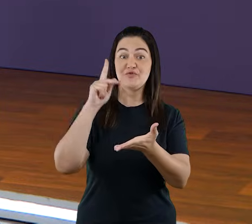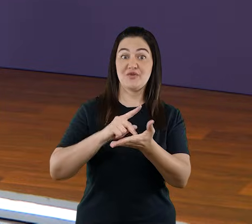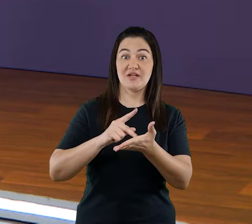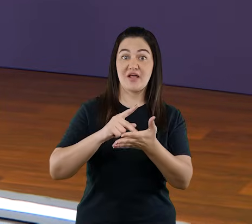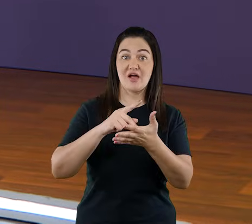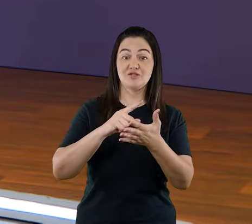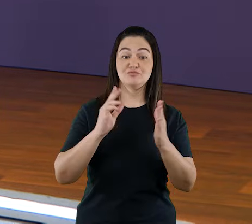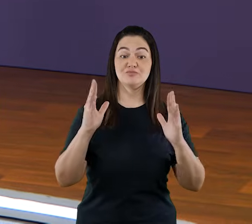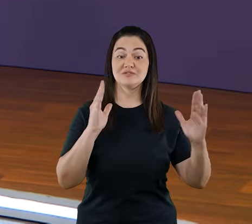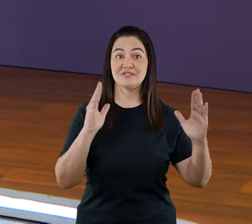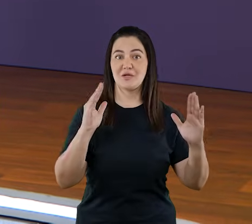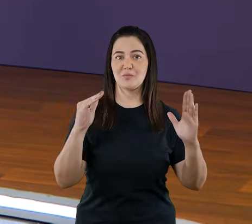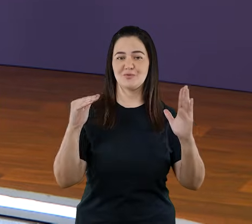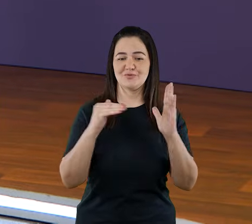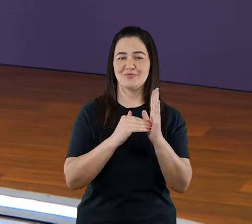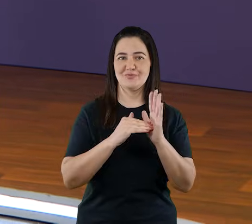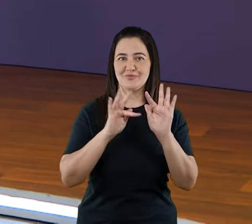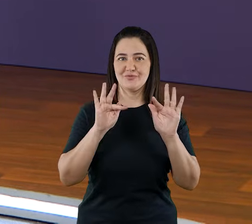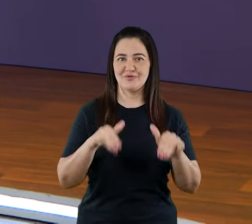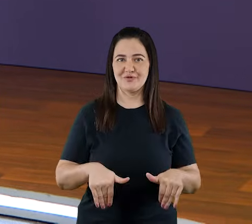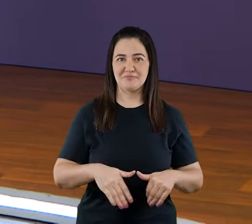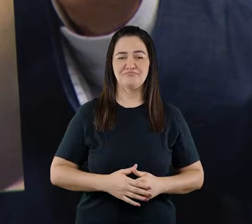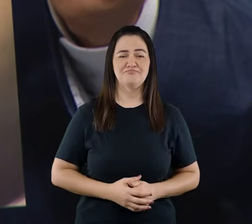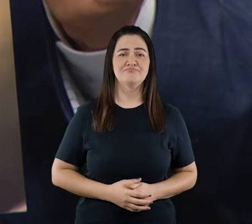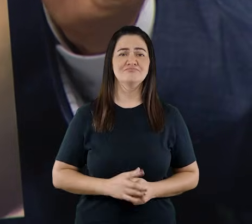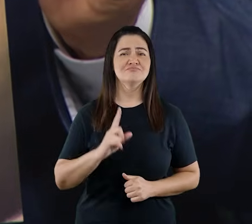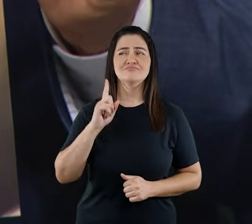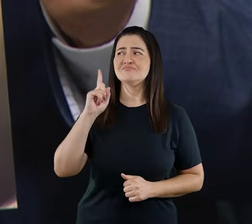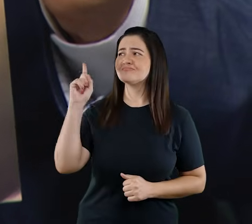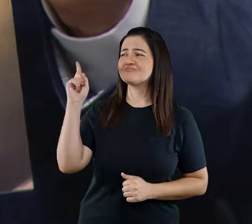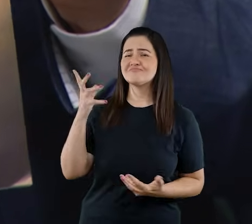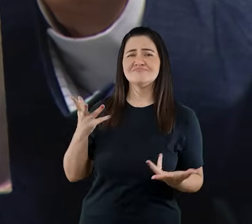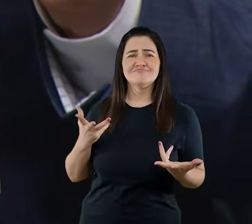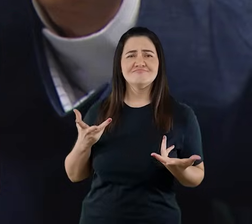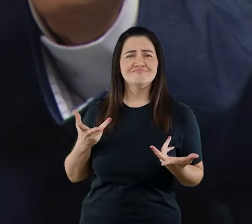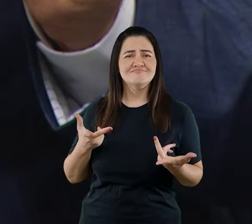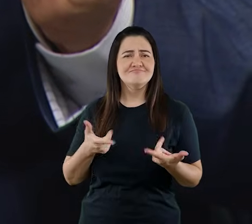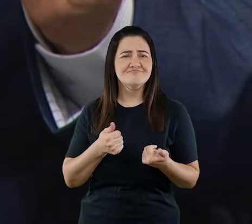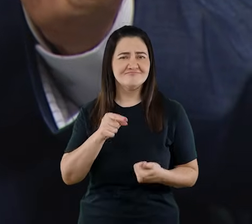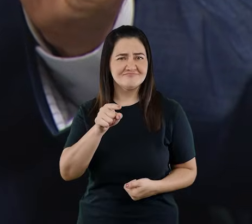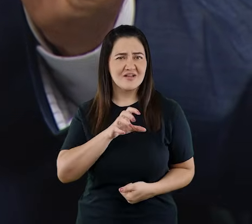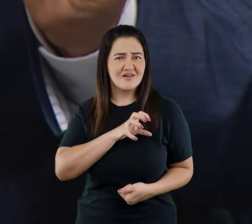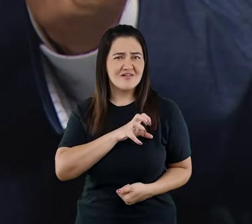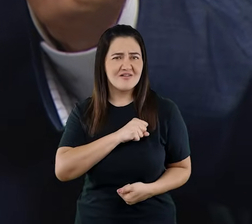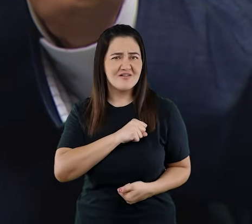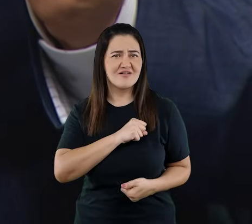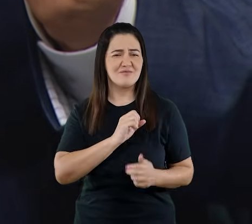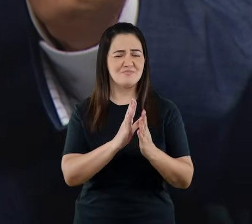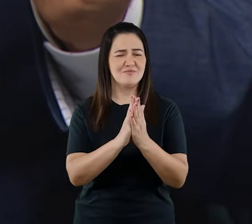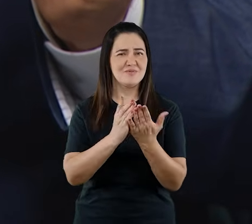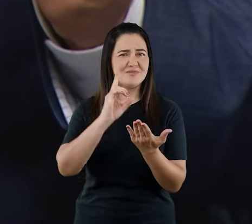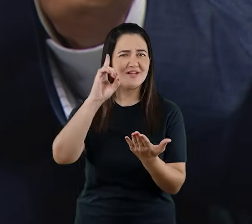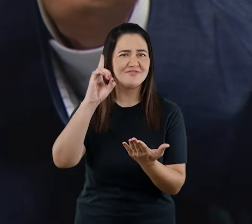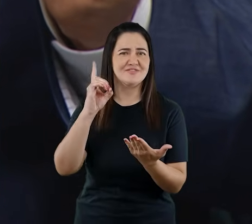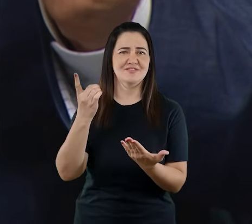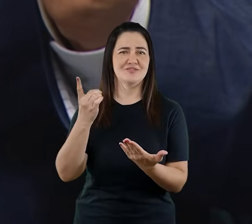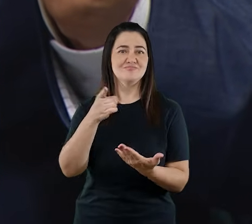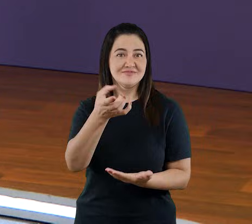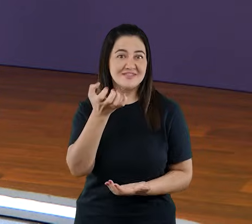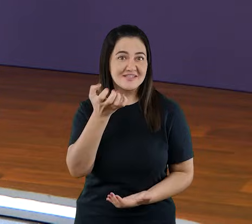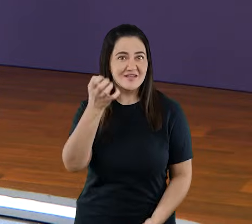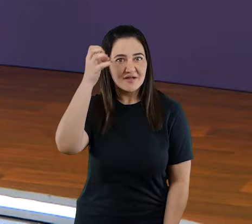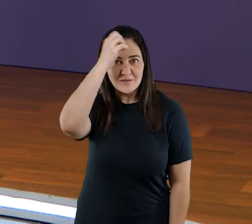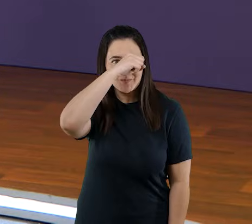Fim. Essa revista aqui é uma preciosidade. Você que ama a palavra de Deus, você que quer entender